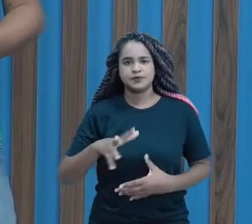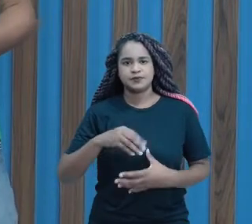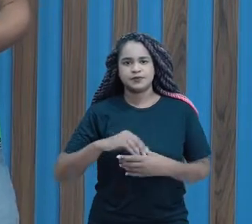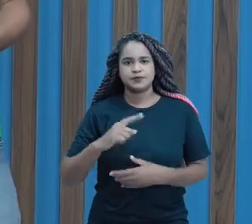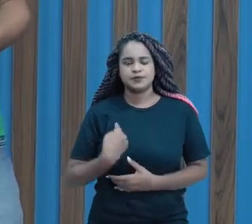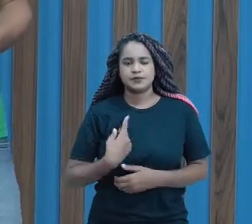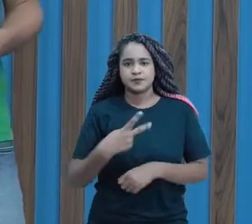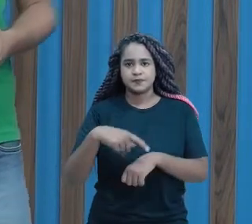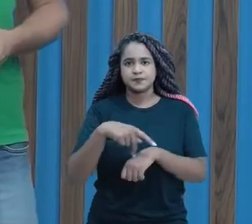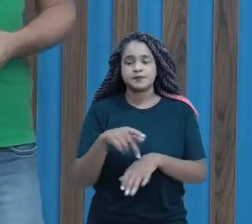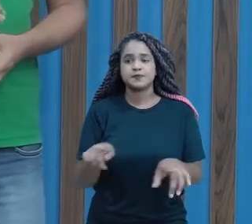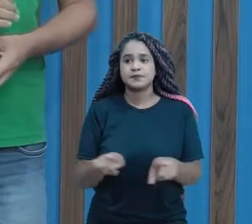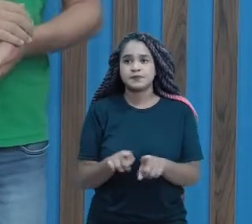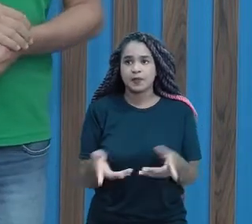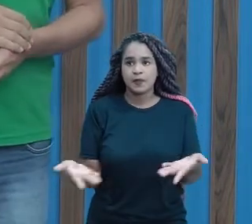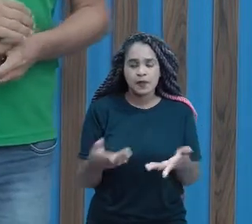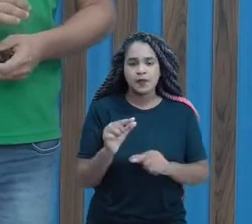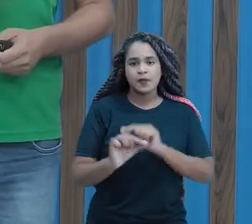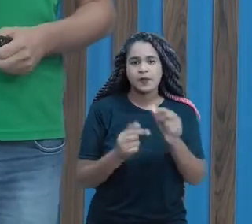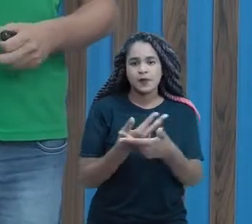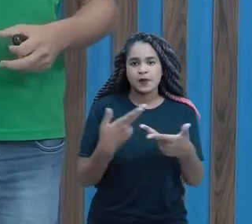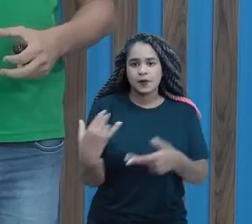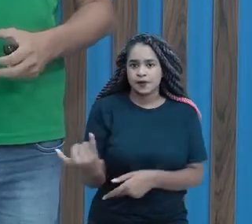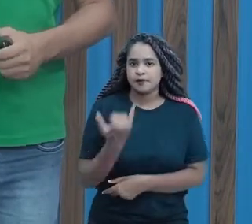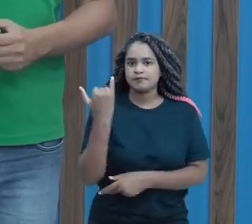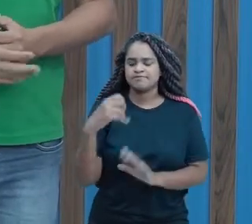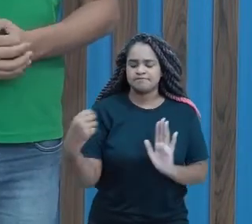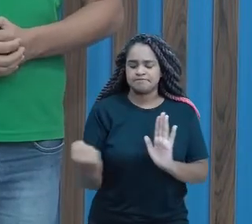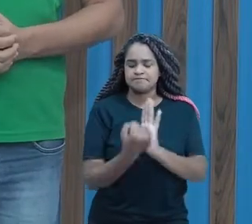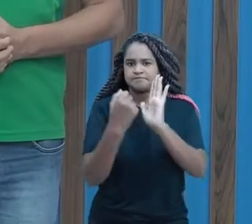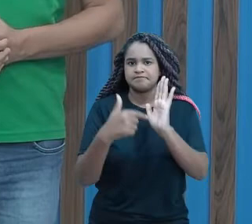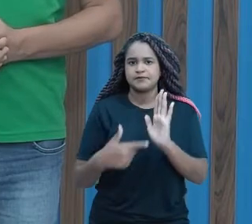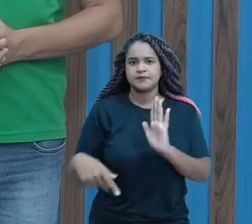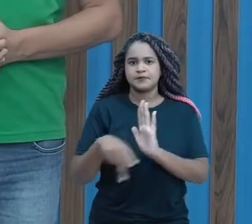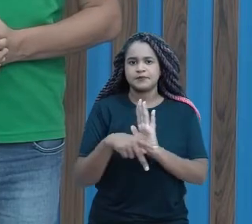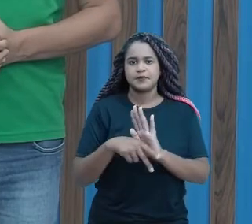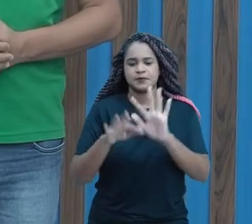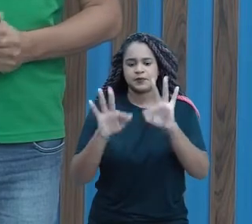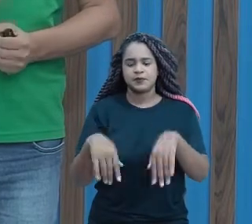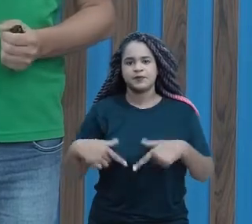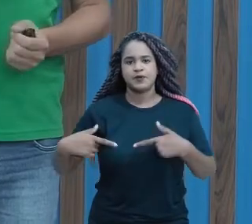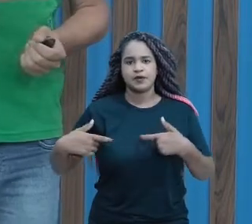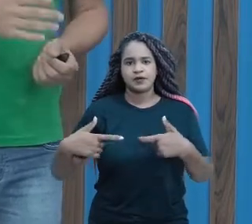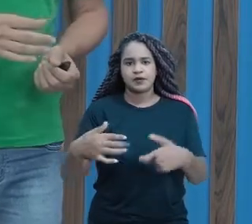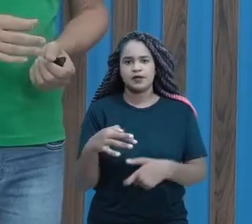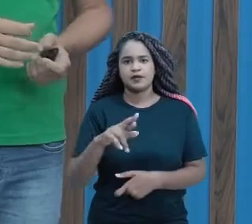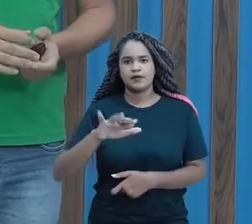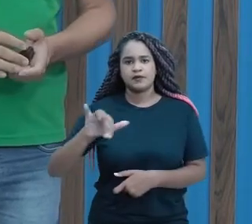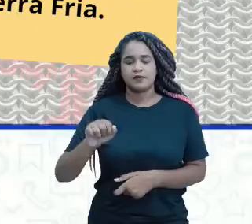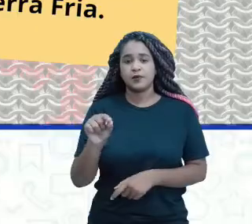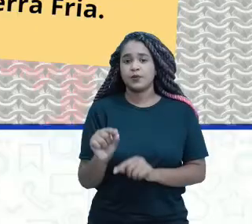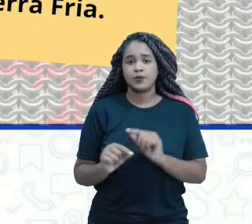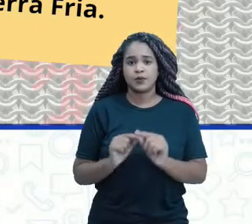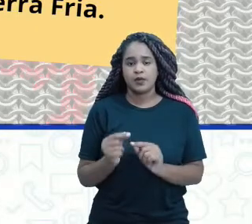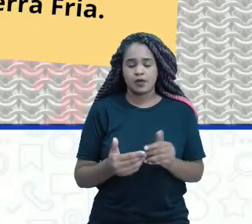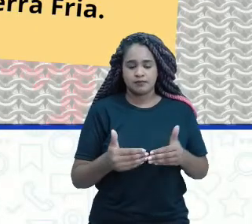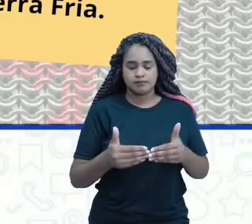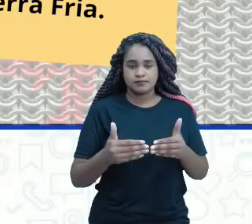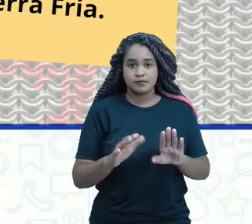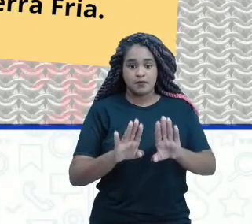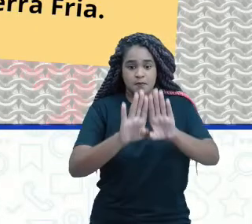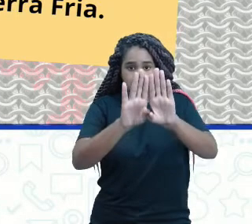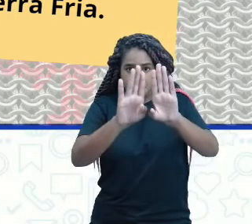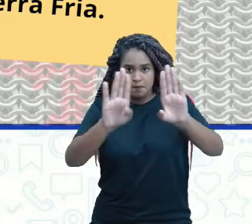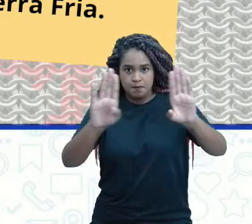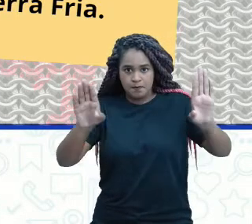vai falar sobre uma coisa muito importante, né? E o que foi um marco para o fim da Guerra Fria. É o famoso Muro de Berlim. Gente, o Muro